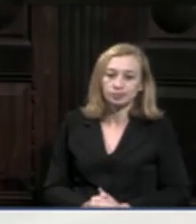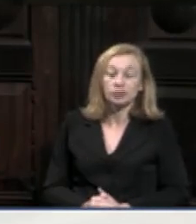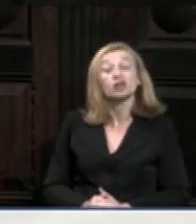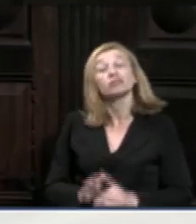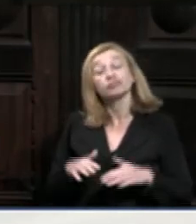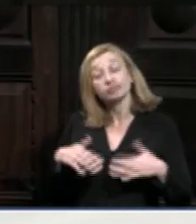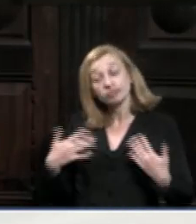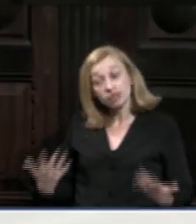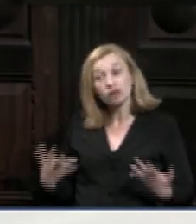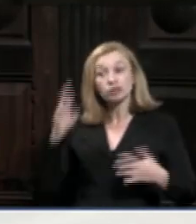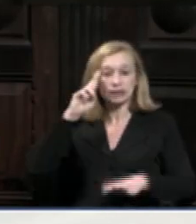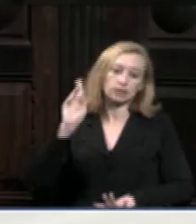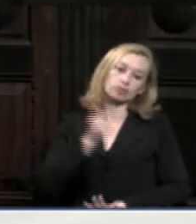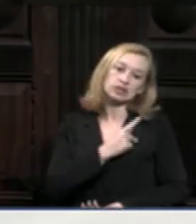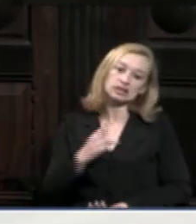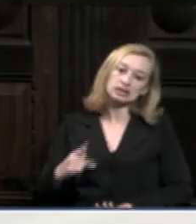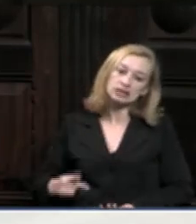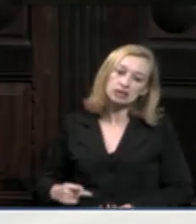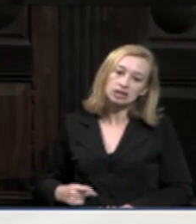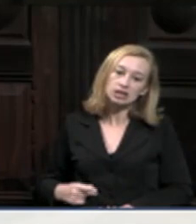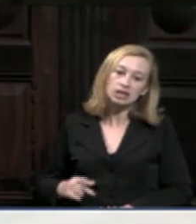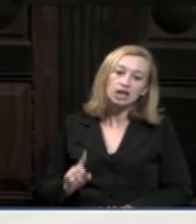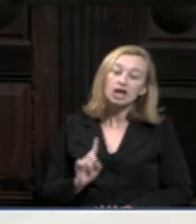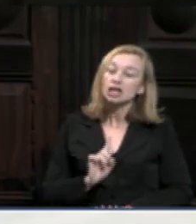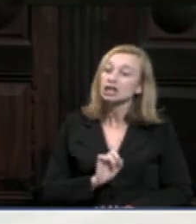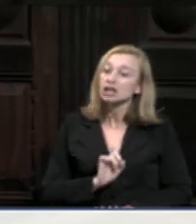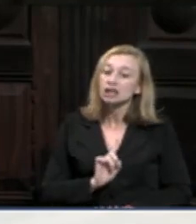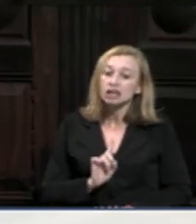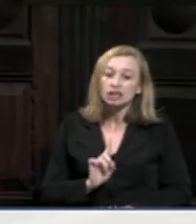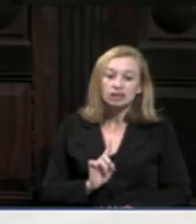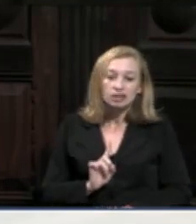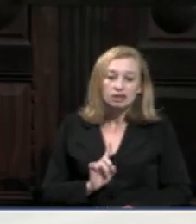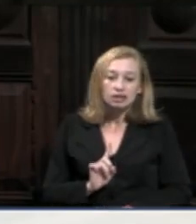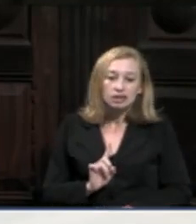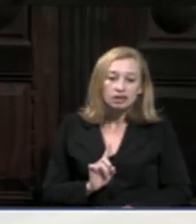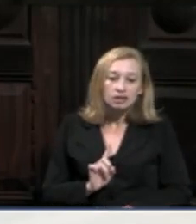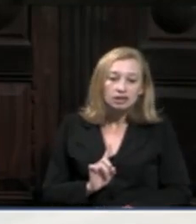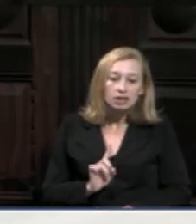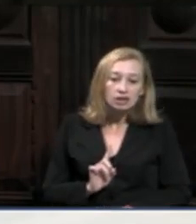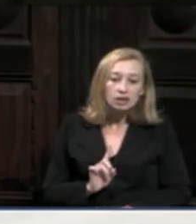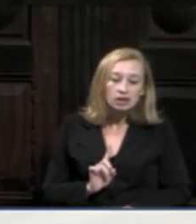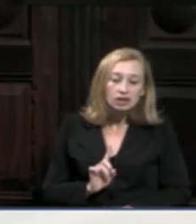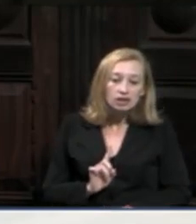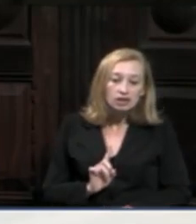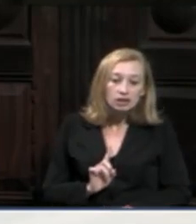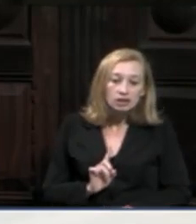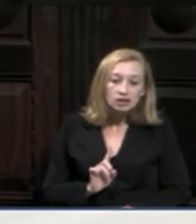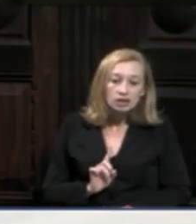Então, senhor presidente, não vai ser com